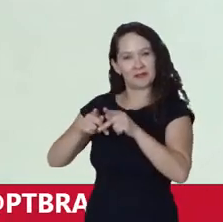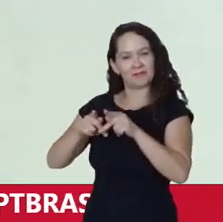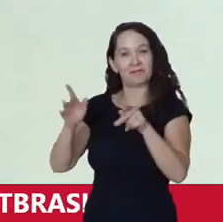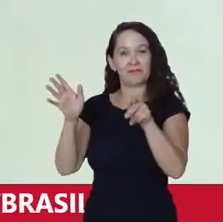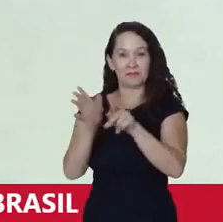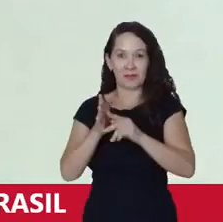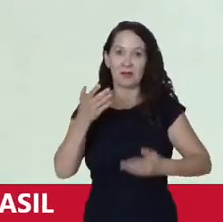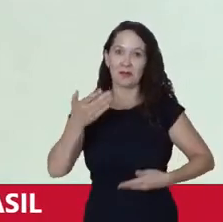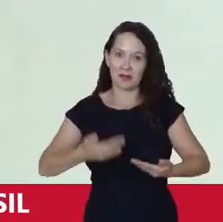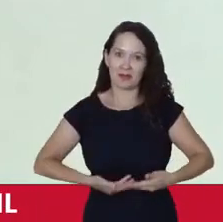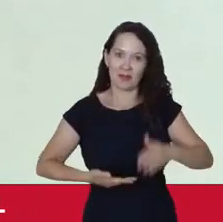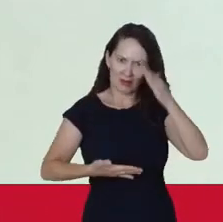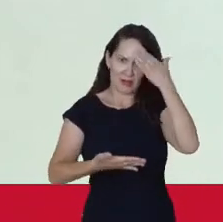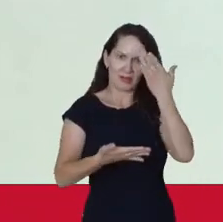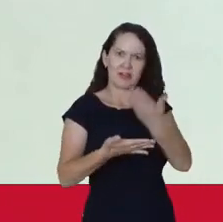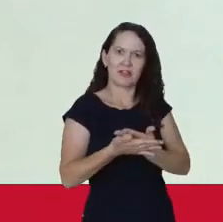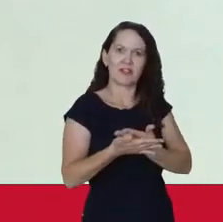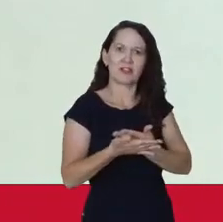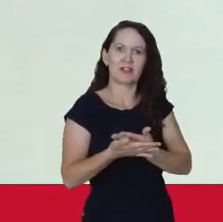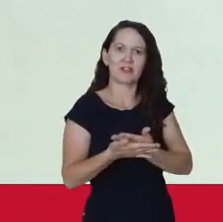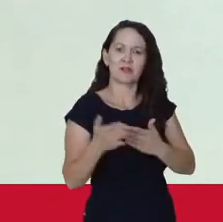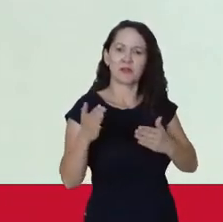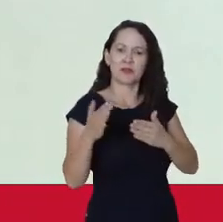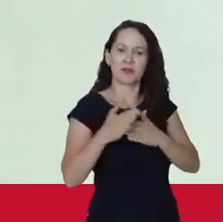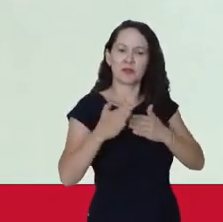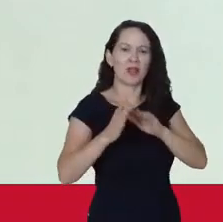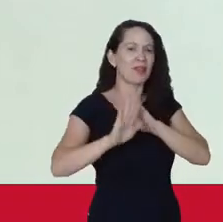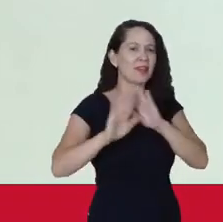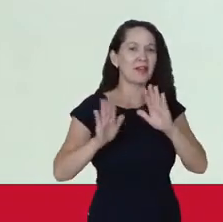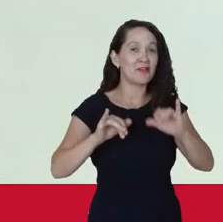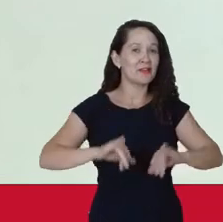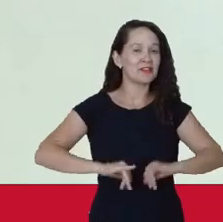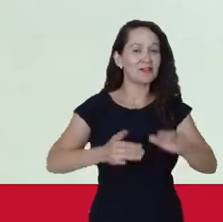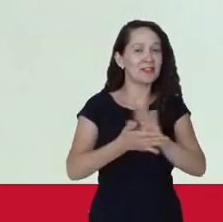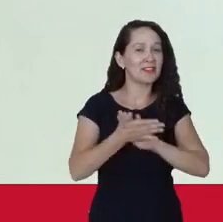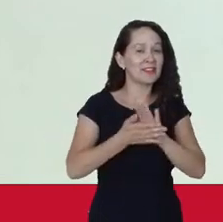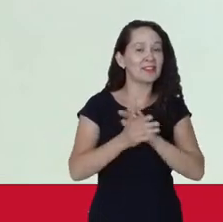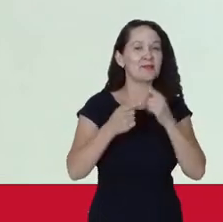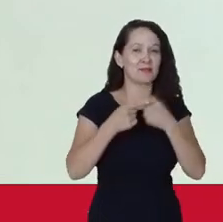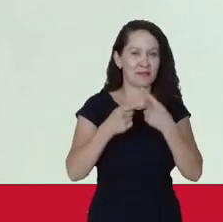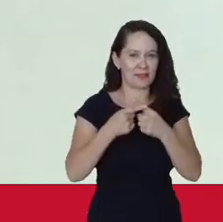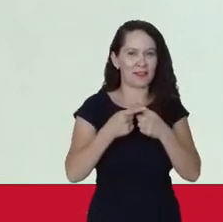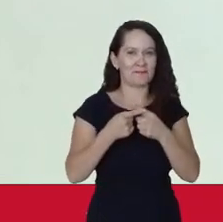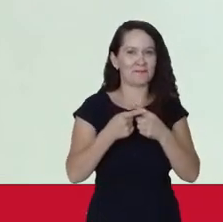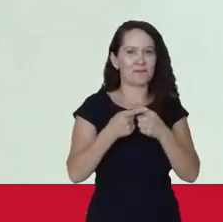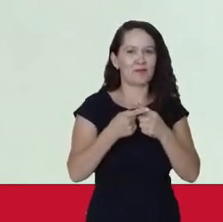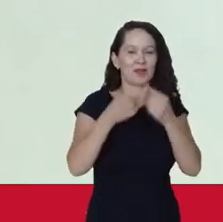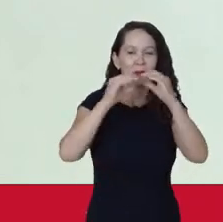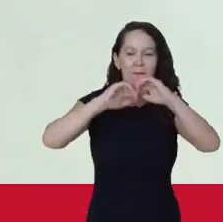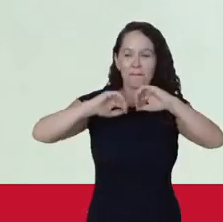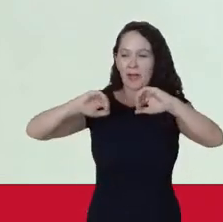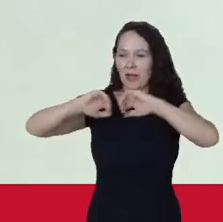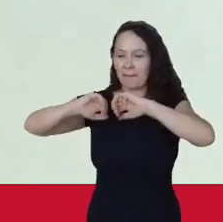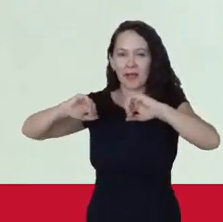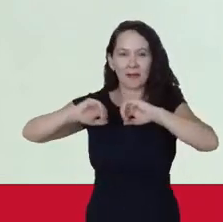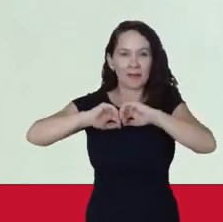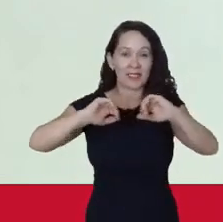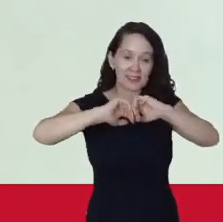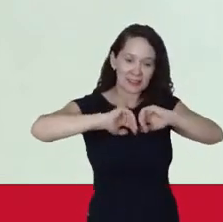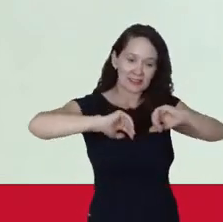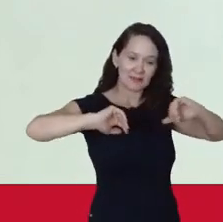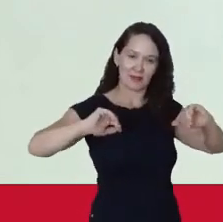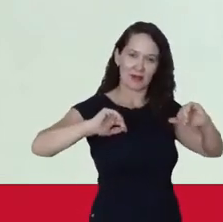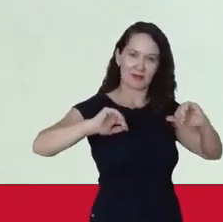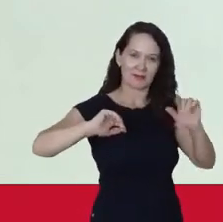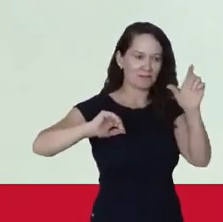próprio servidor e a servidora de que não será atingido. Com isso, o que que faz? Fragmenta, né? Você faz